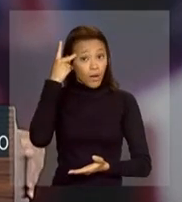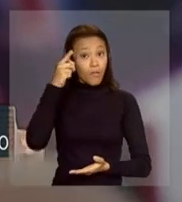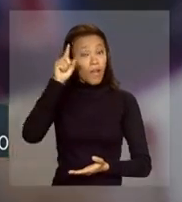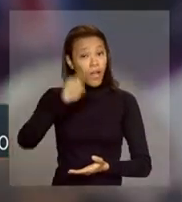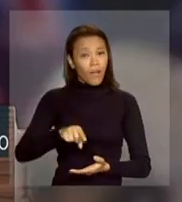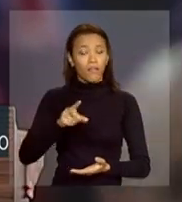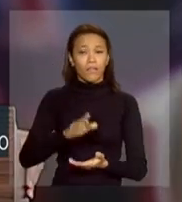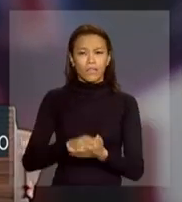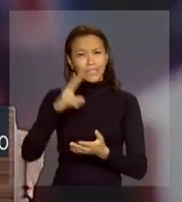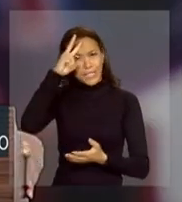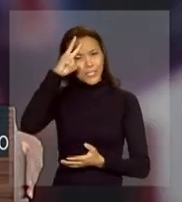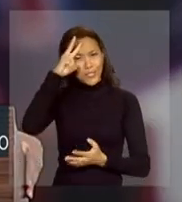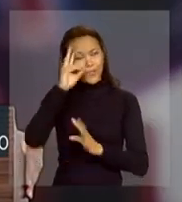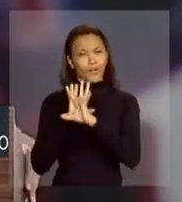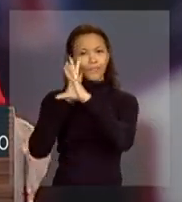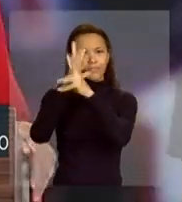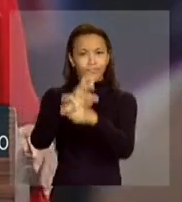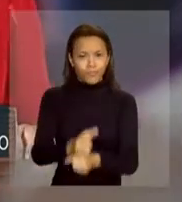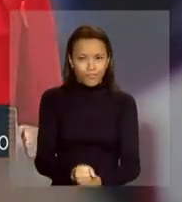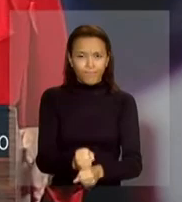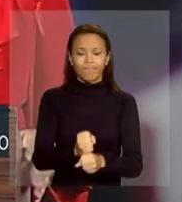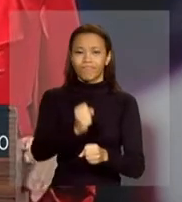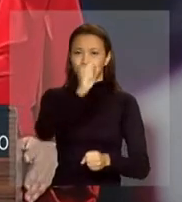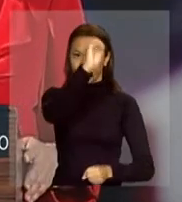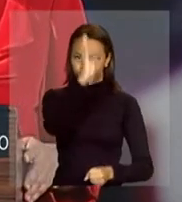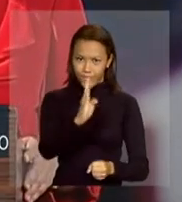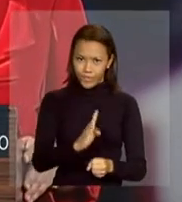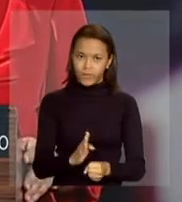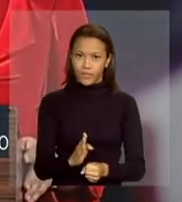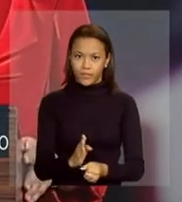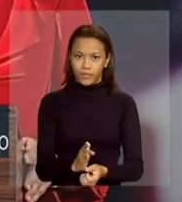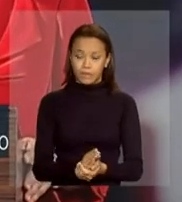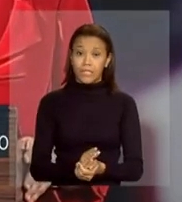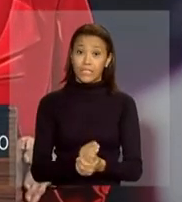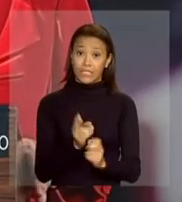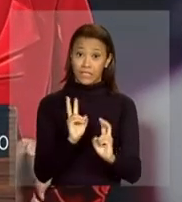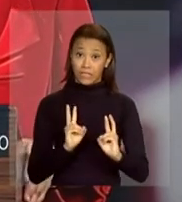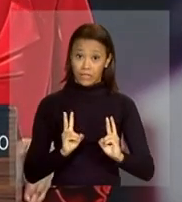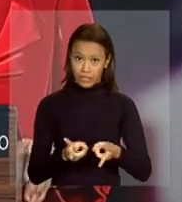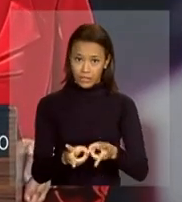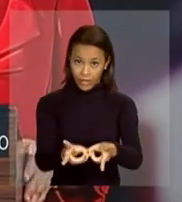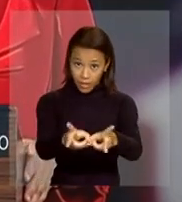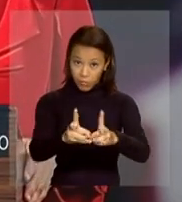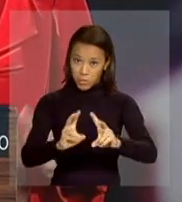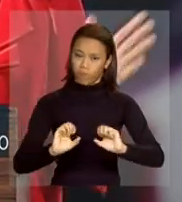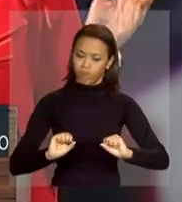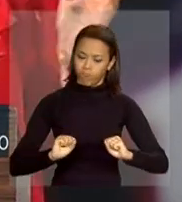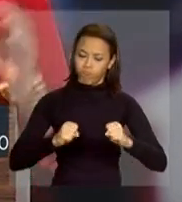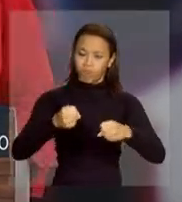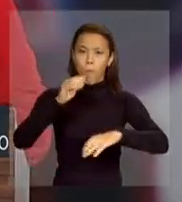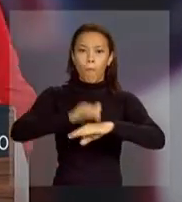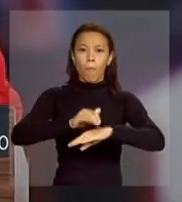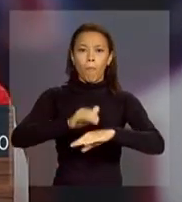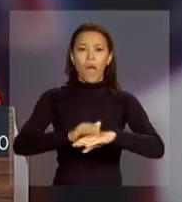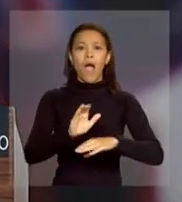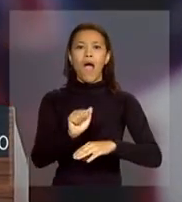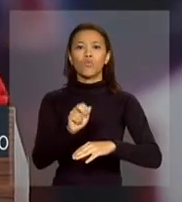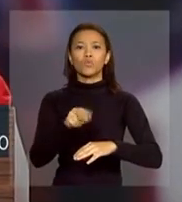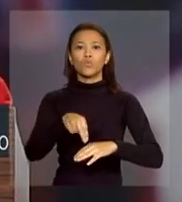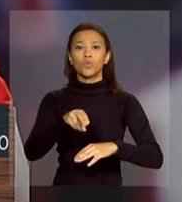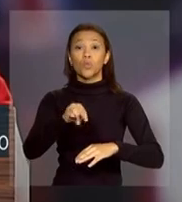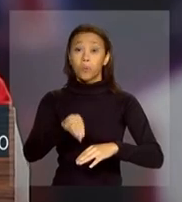parte da trajetória do Brasil eu disse erguer sobre seus próprios pés não